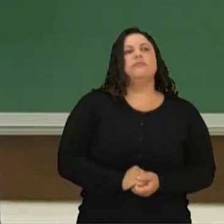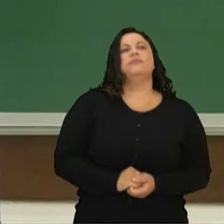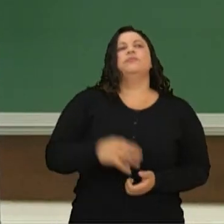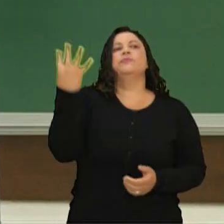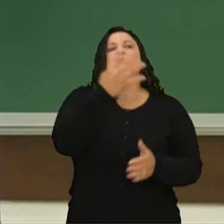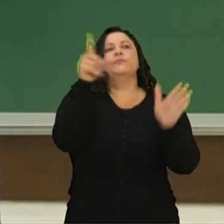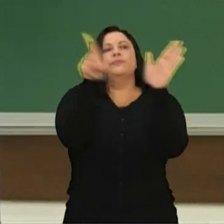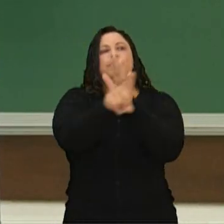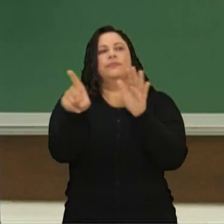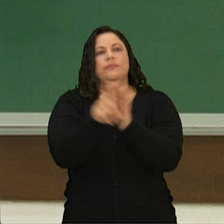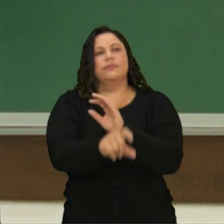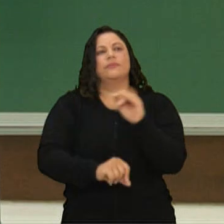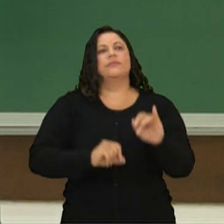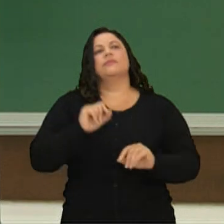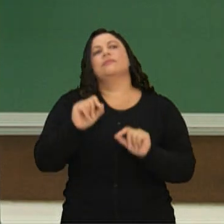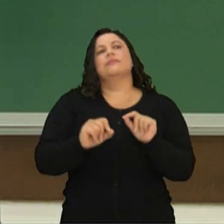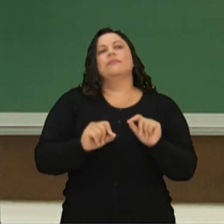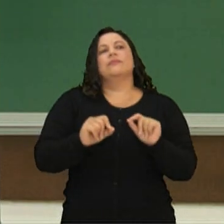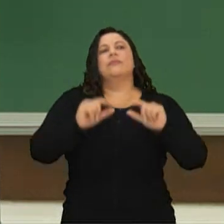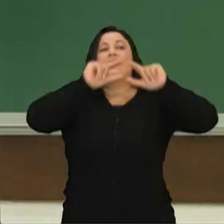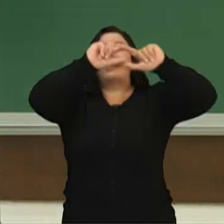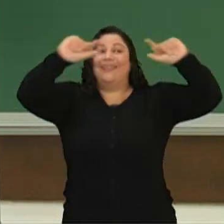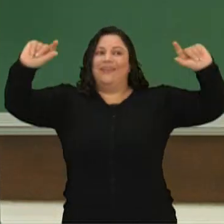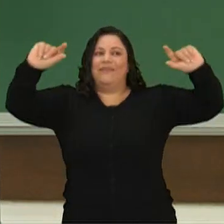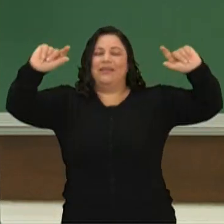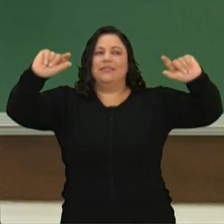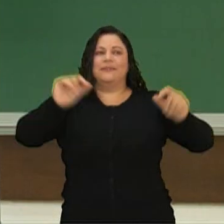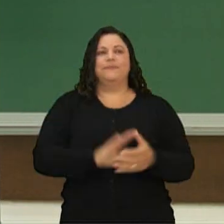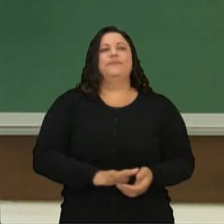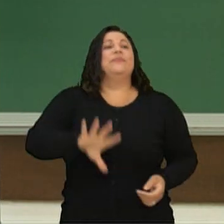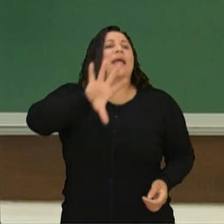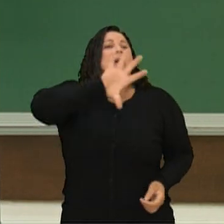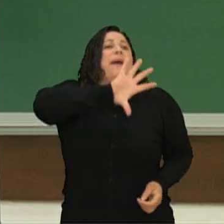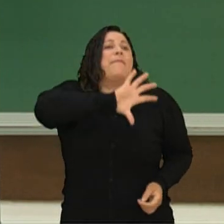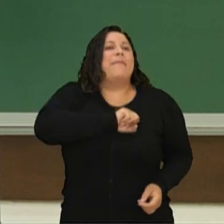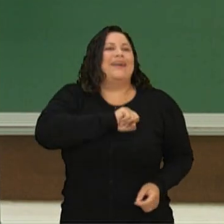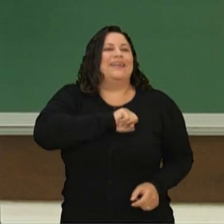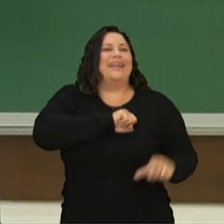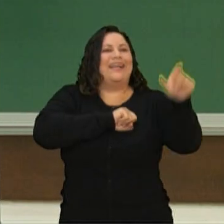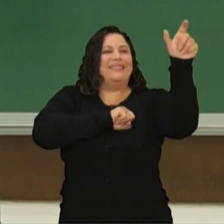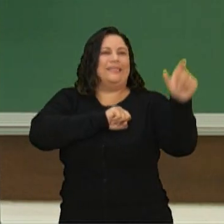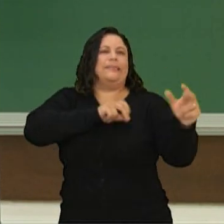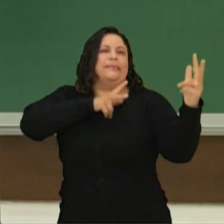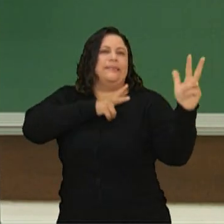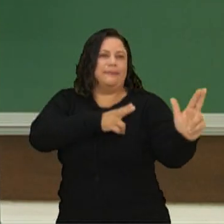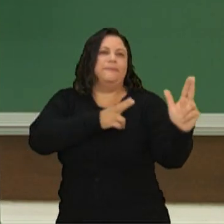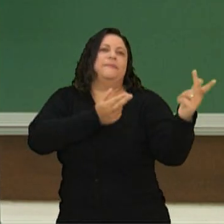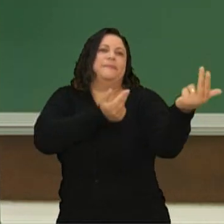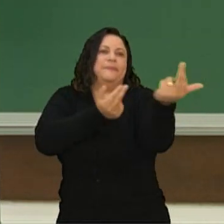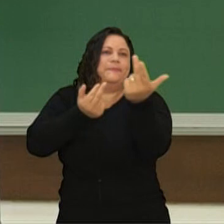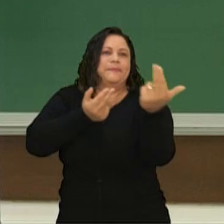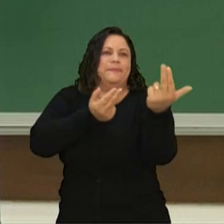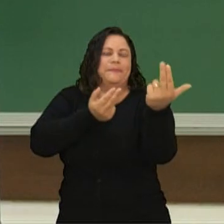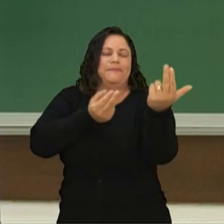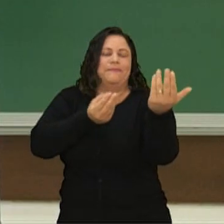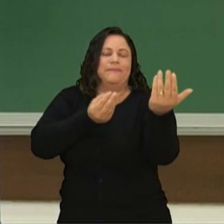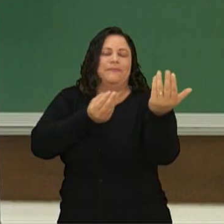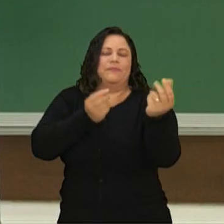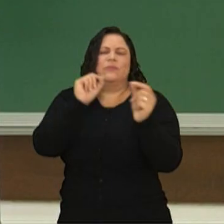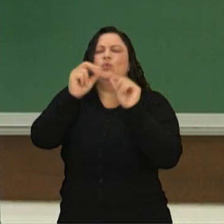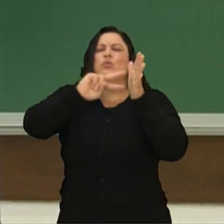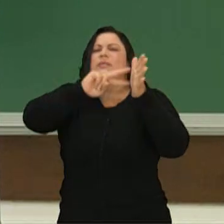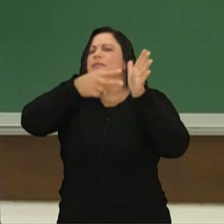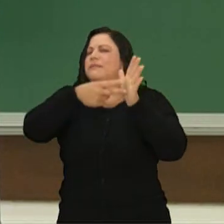Quarta questão. Na frase, amarás o teu próximo como a ti mesmo, significa: letra